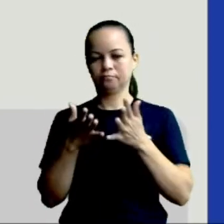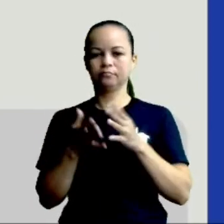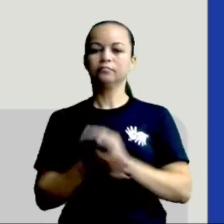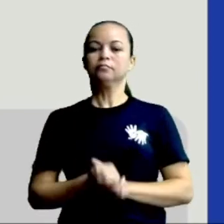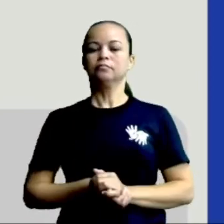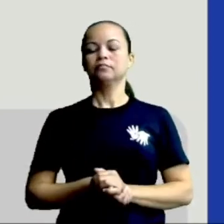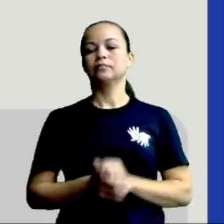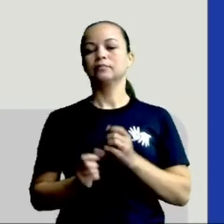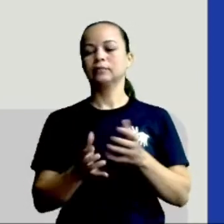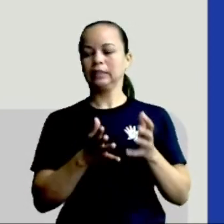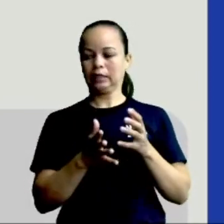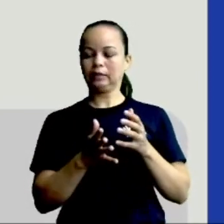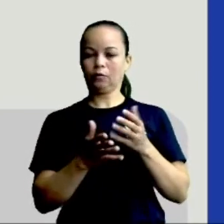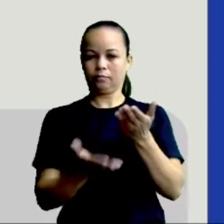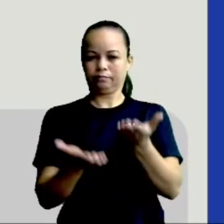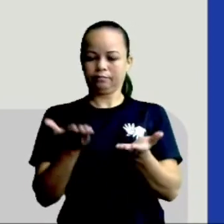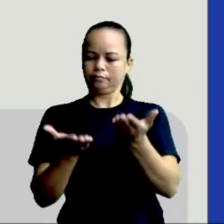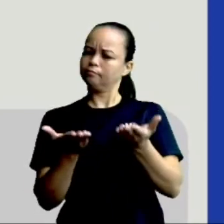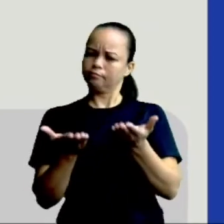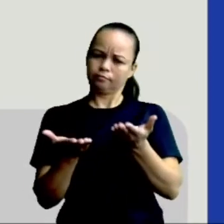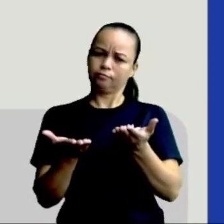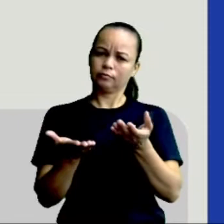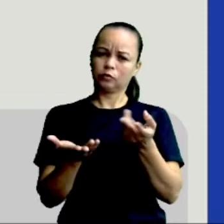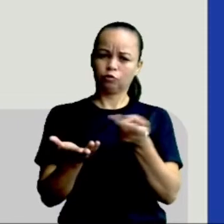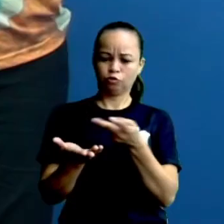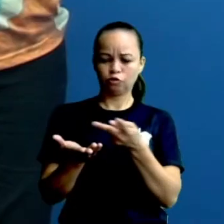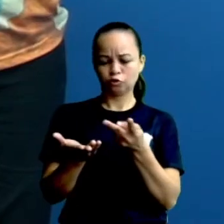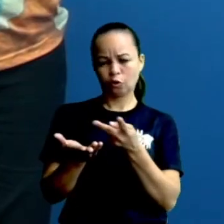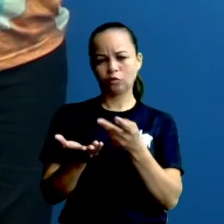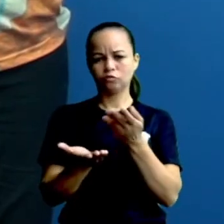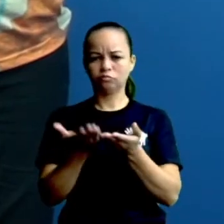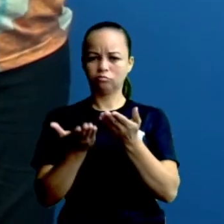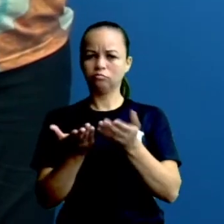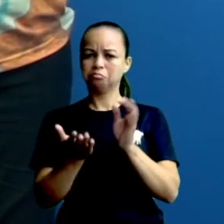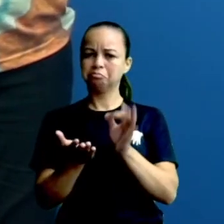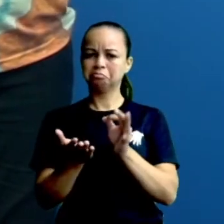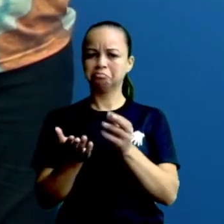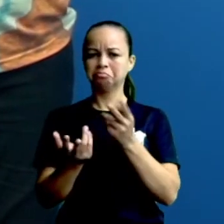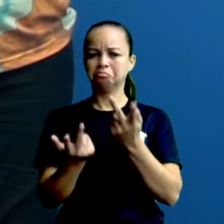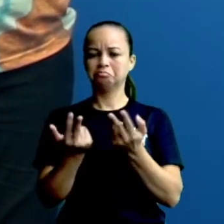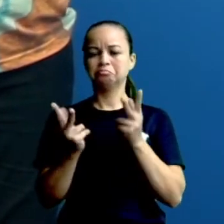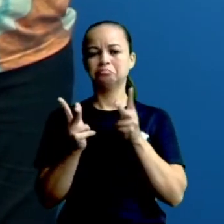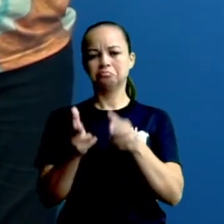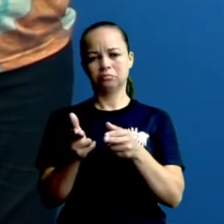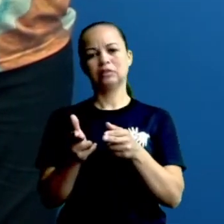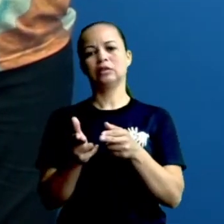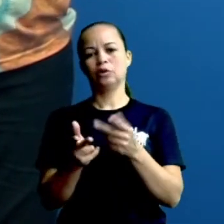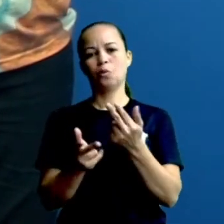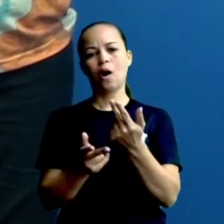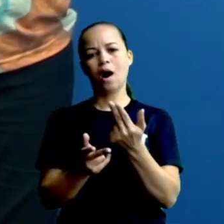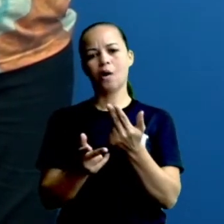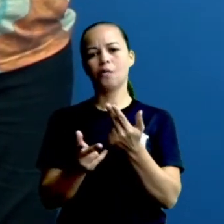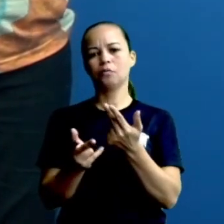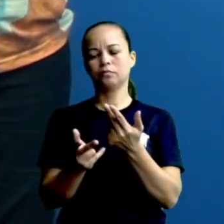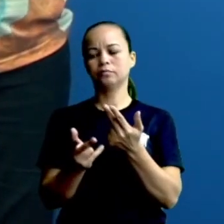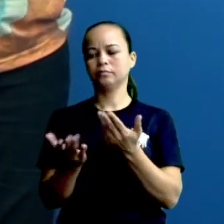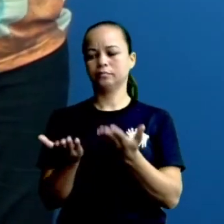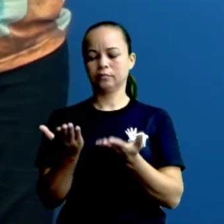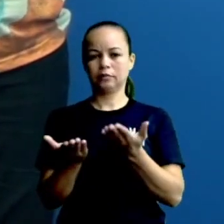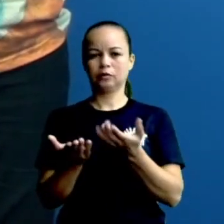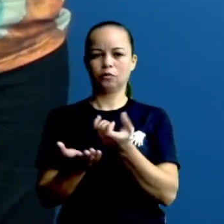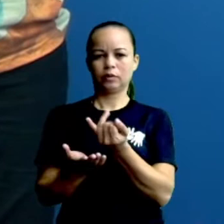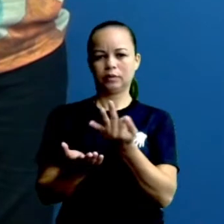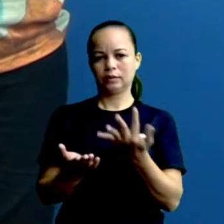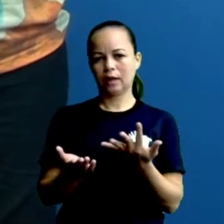balança ajeitar observando que ela está em equilíbrio que elas estão as placas estão com a mesma